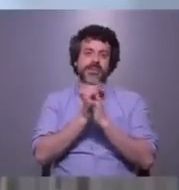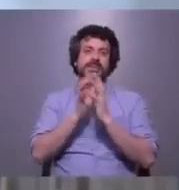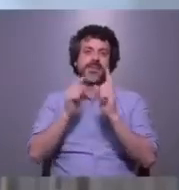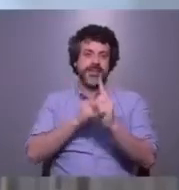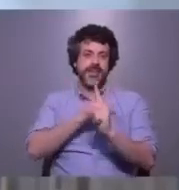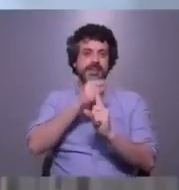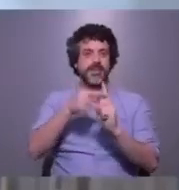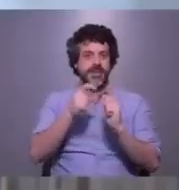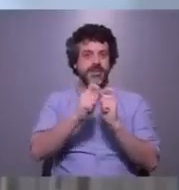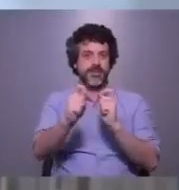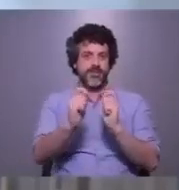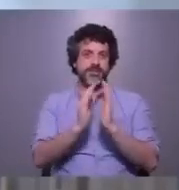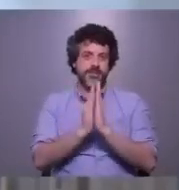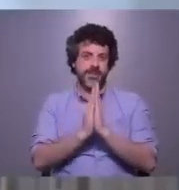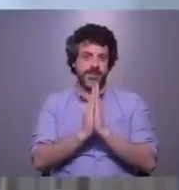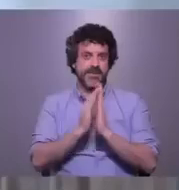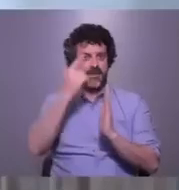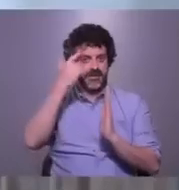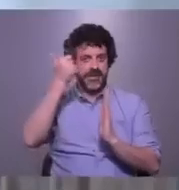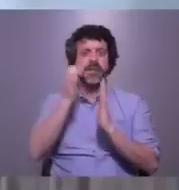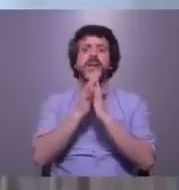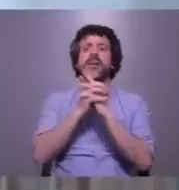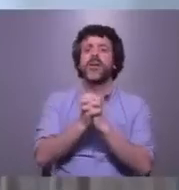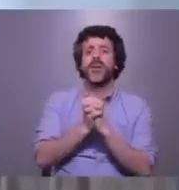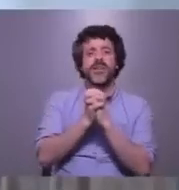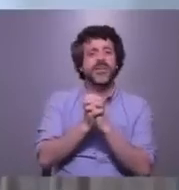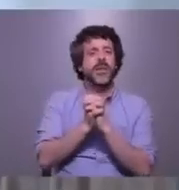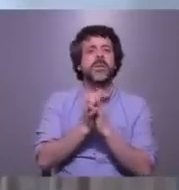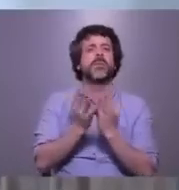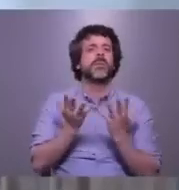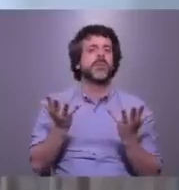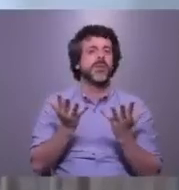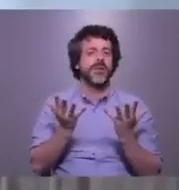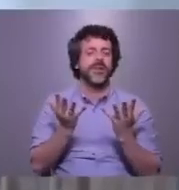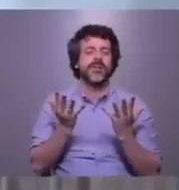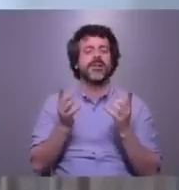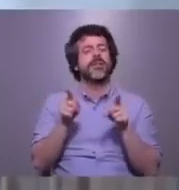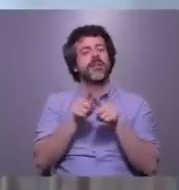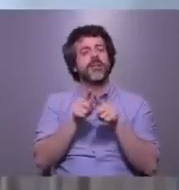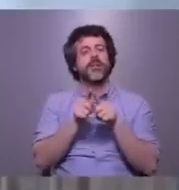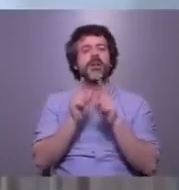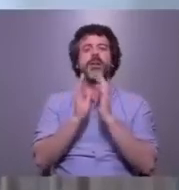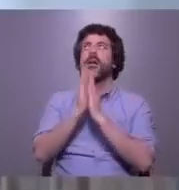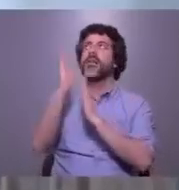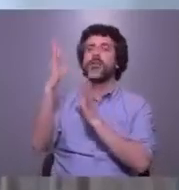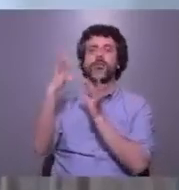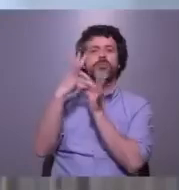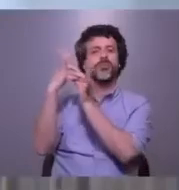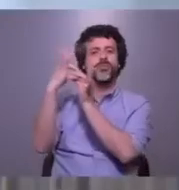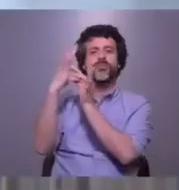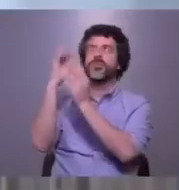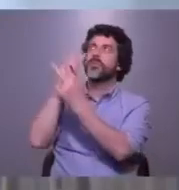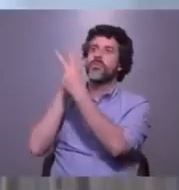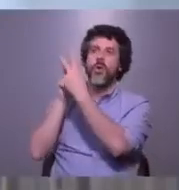pastoral. Ora, a oração é por definição experiência de encontro com Deus.